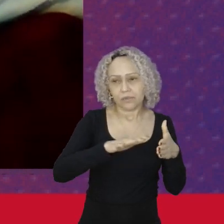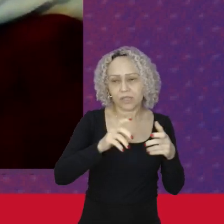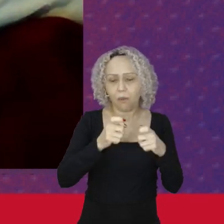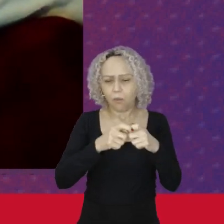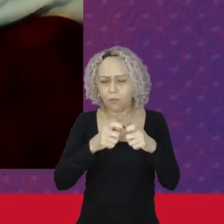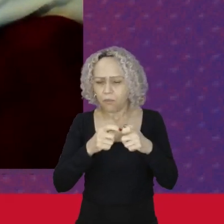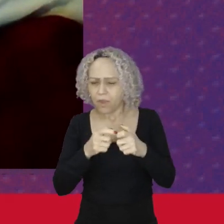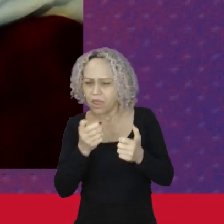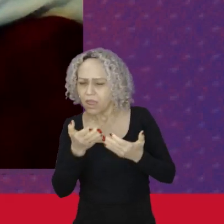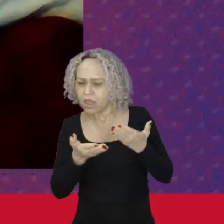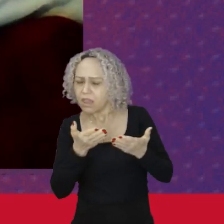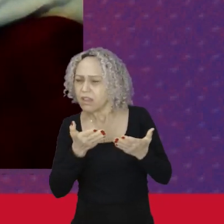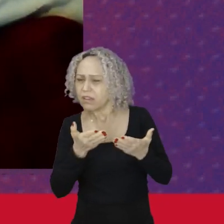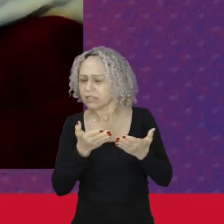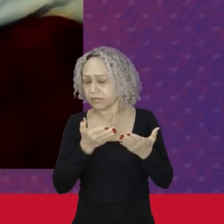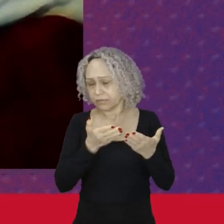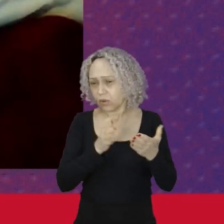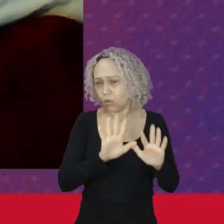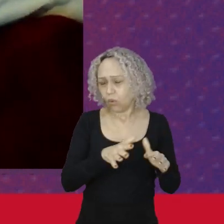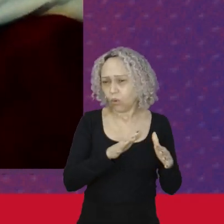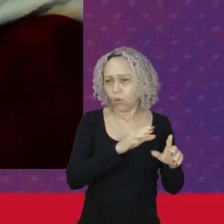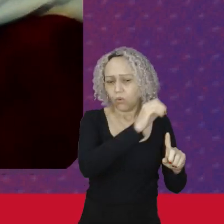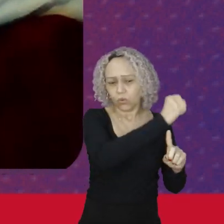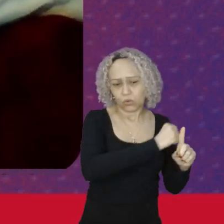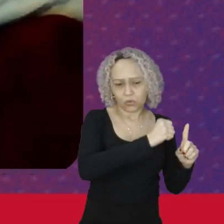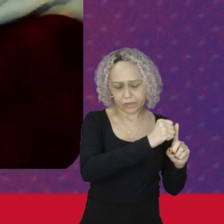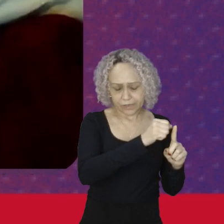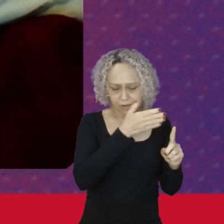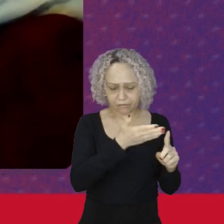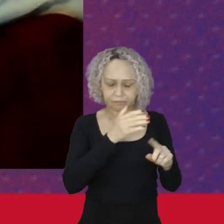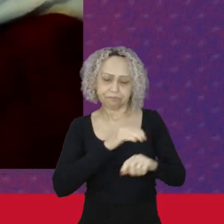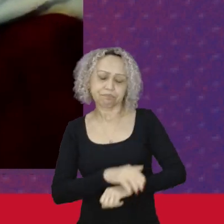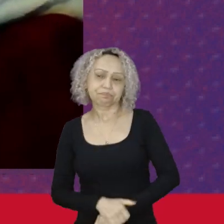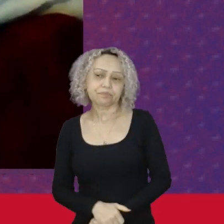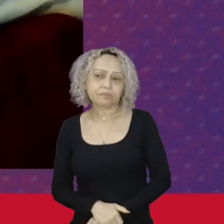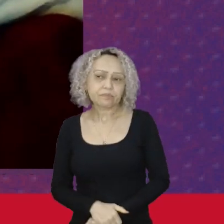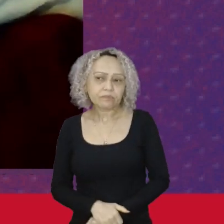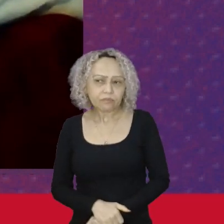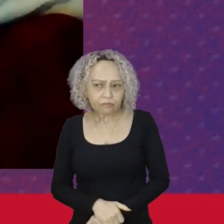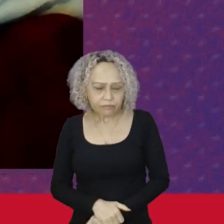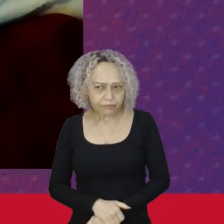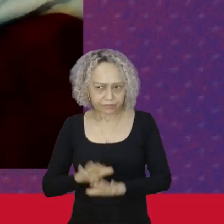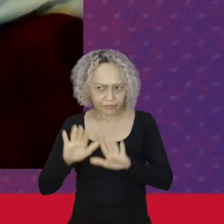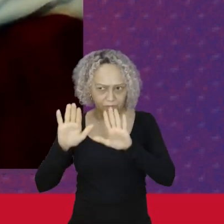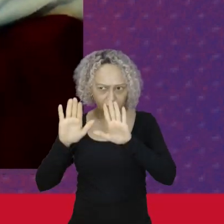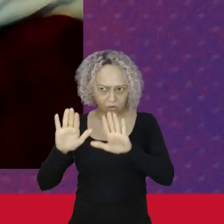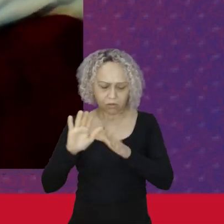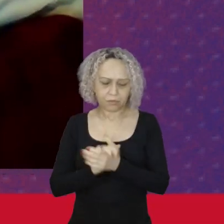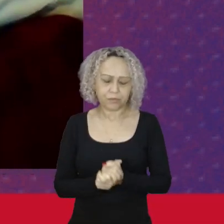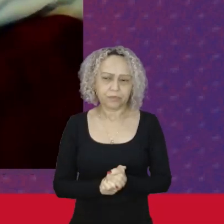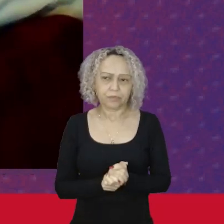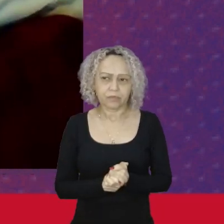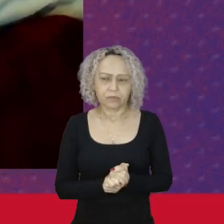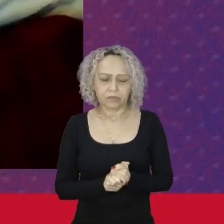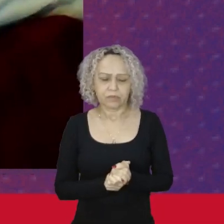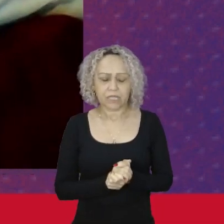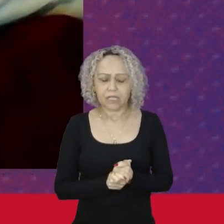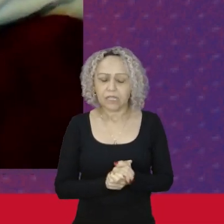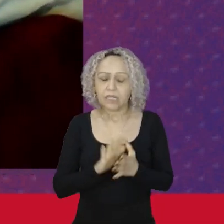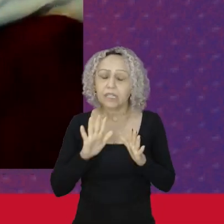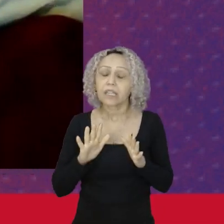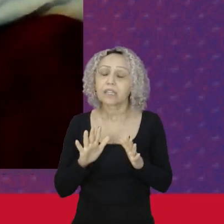social? Porque, na verdade, a deficiência dessa concepção